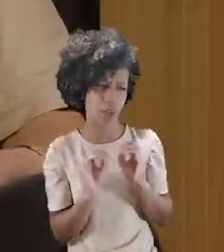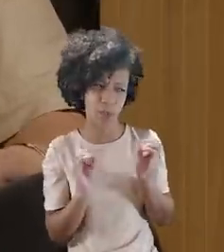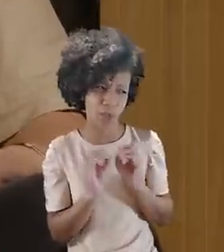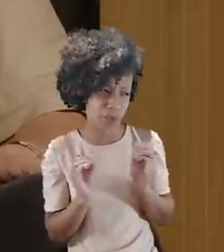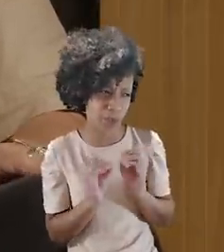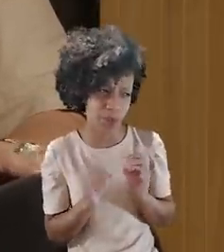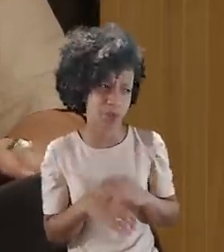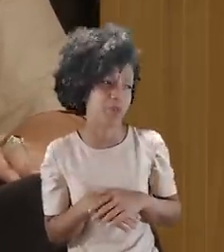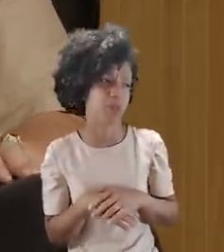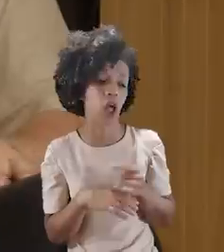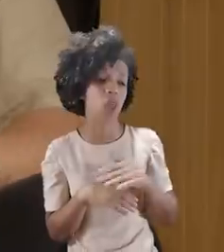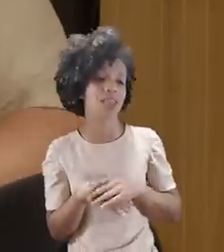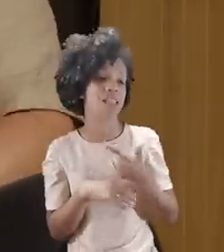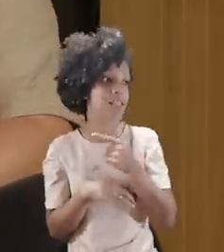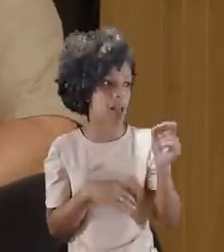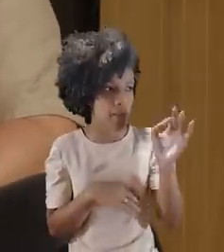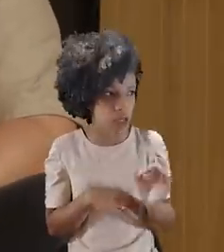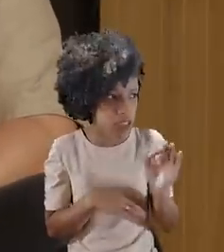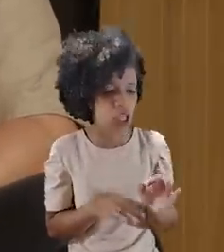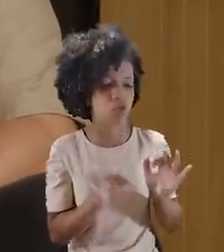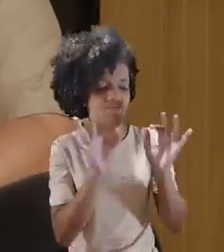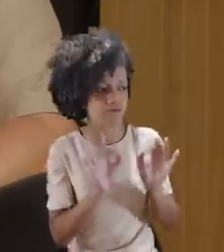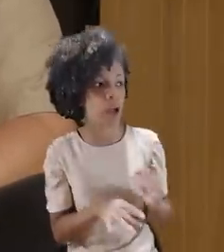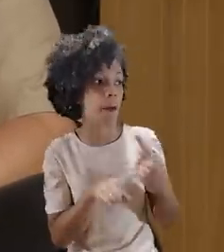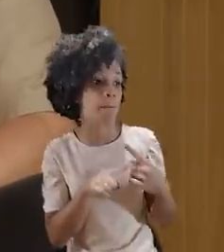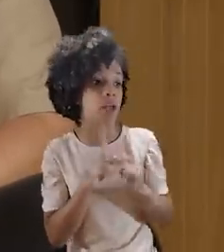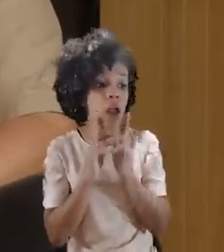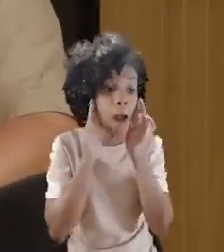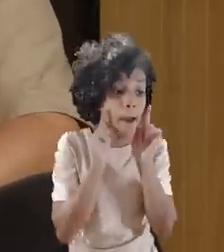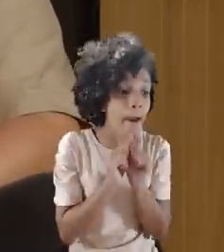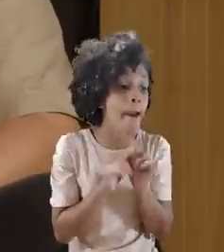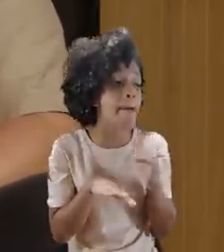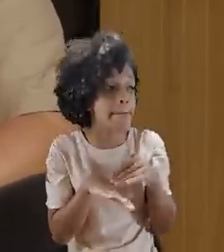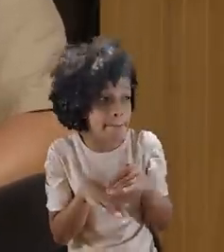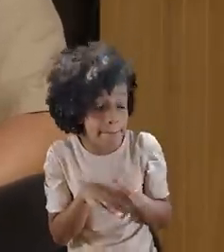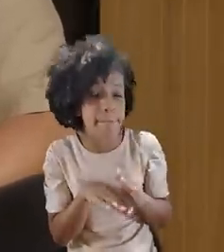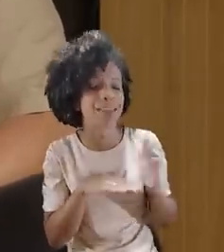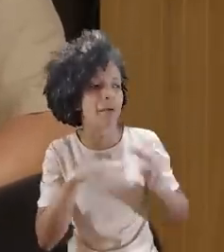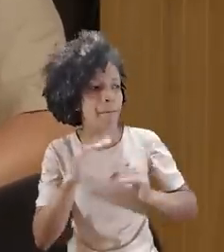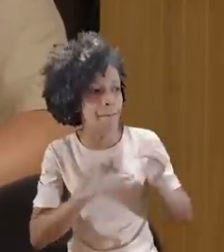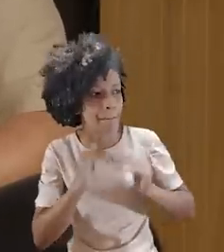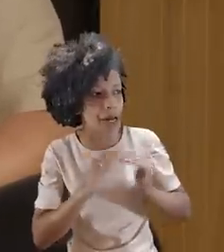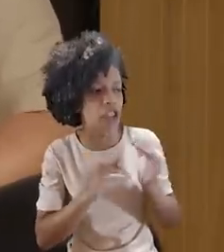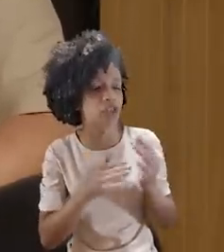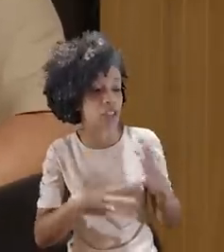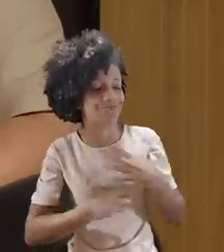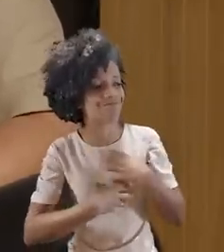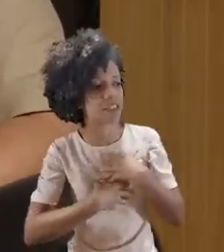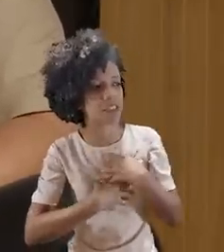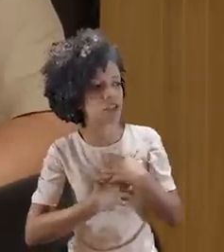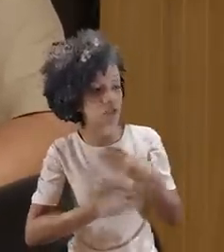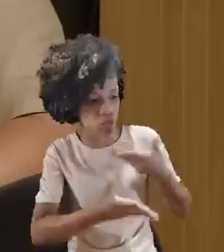delas o preparo cara 100% mercado de trabalho porque Barbeiro é mais Fili uma se